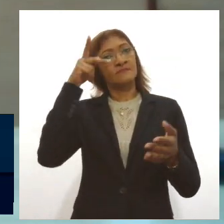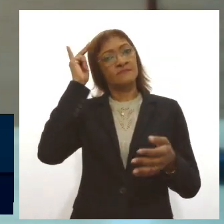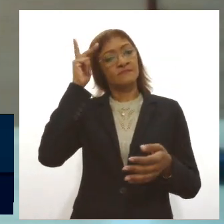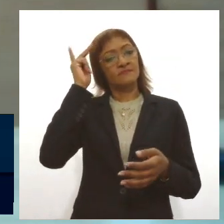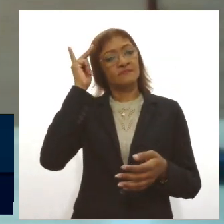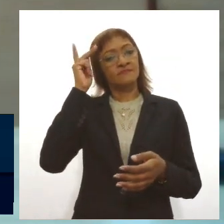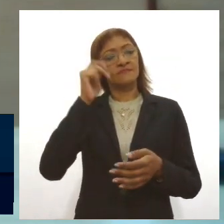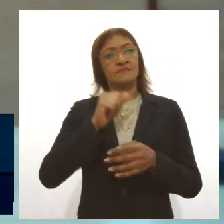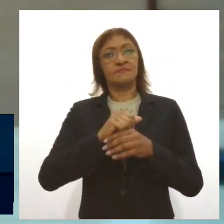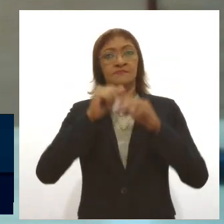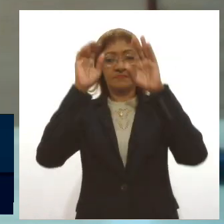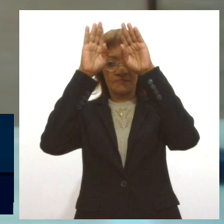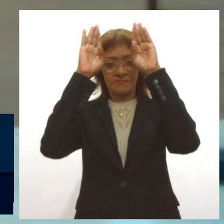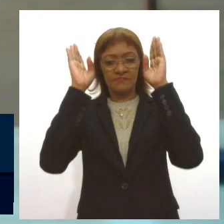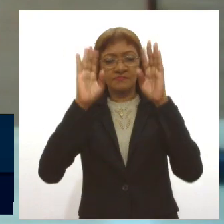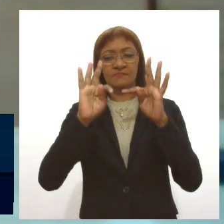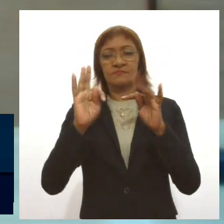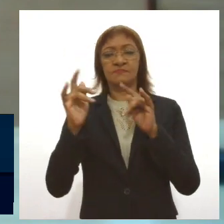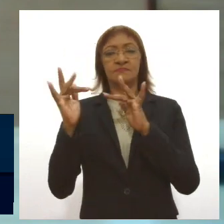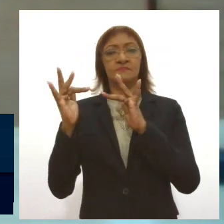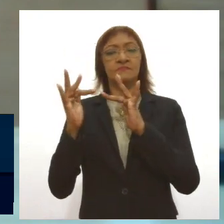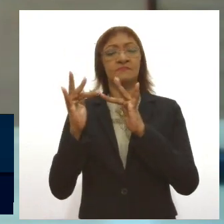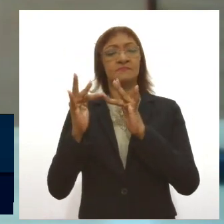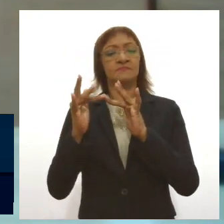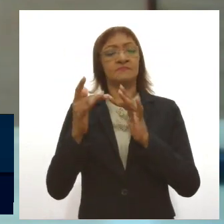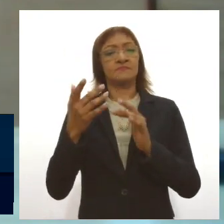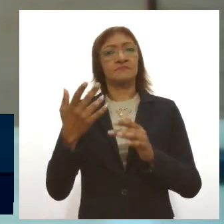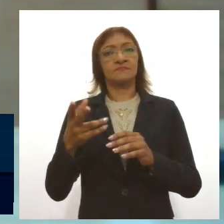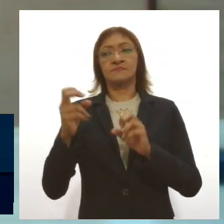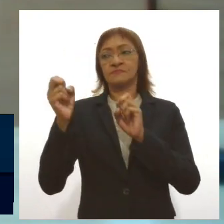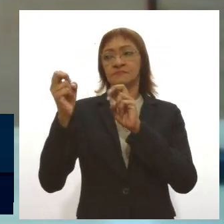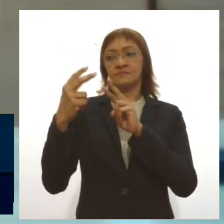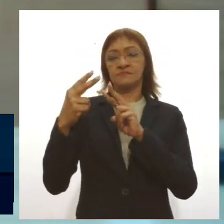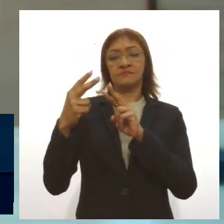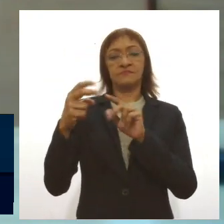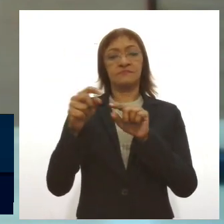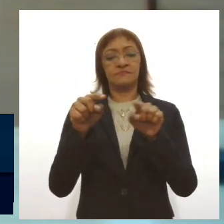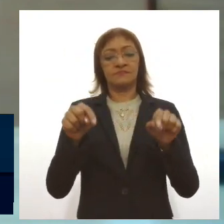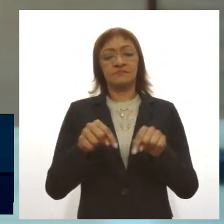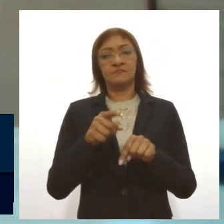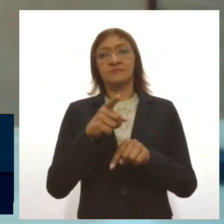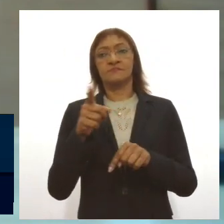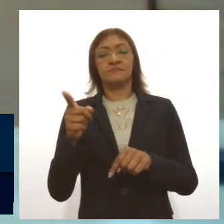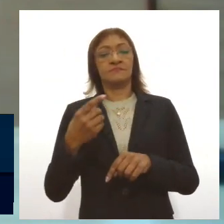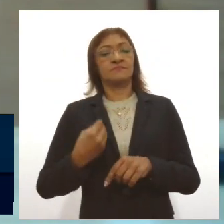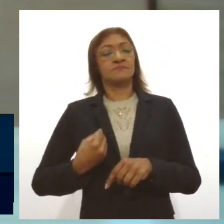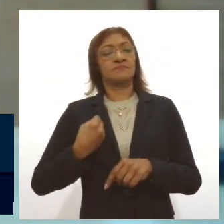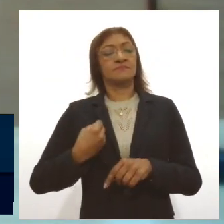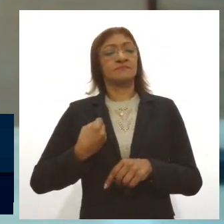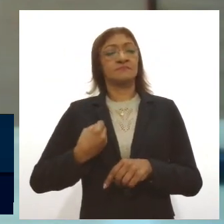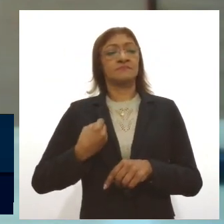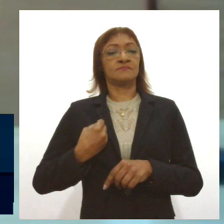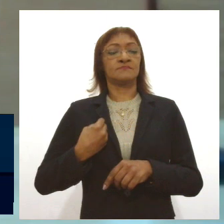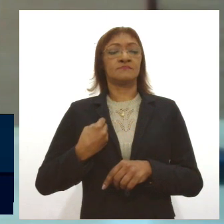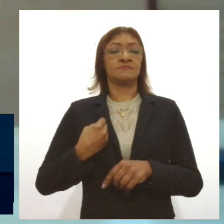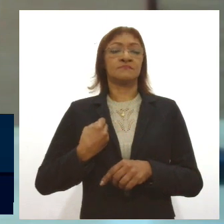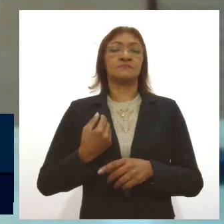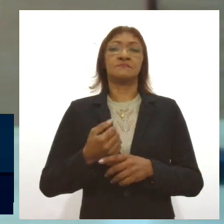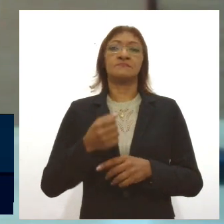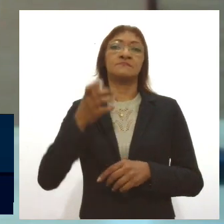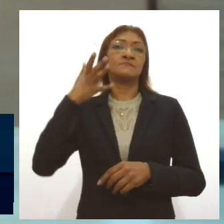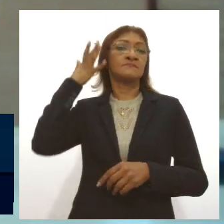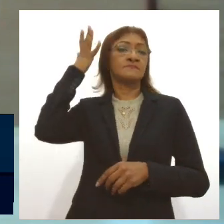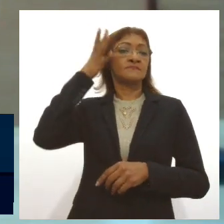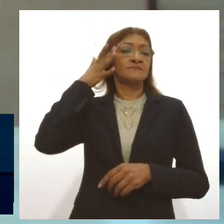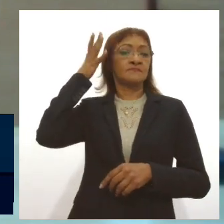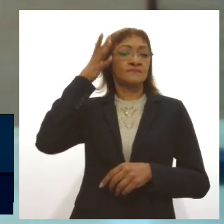Carvalho, que estava, os que estão conectados também, né, dos seus gabinetes, através de forma remota, ao palestrante